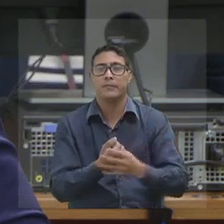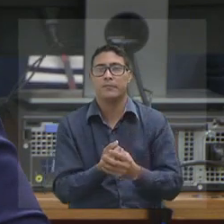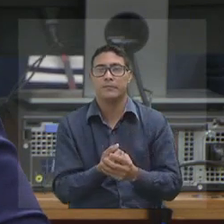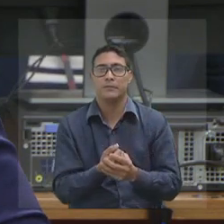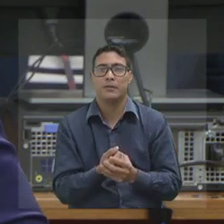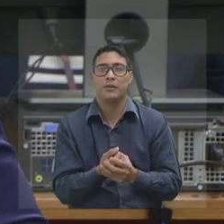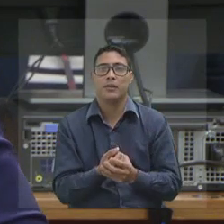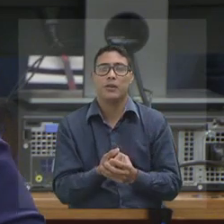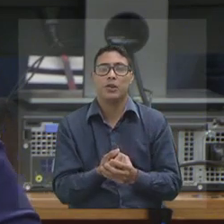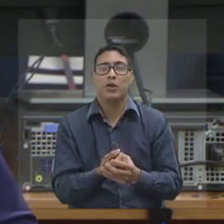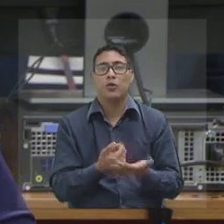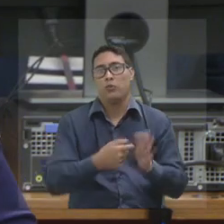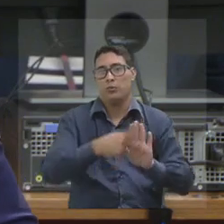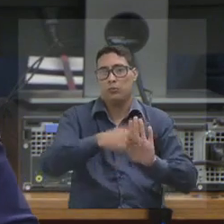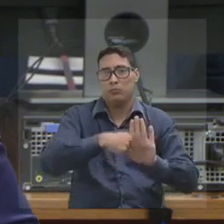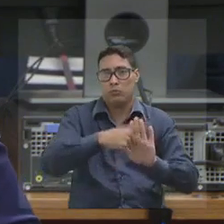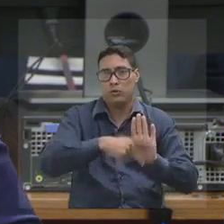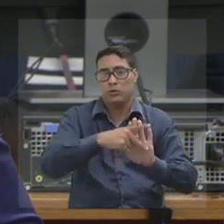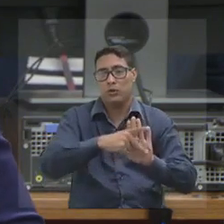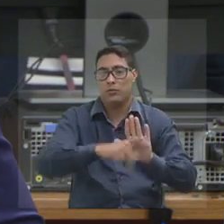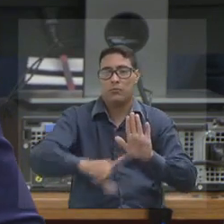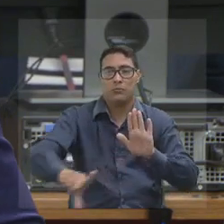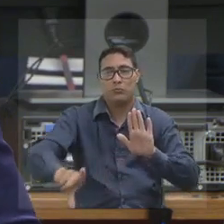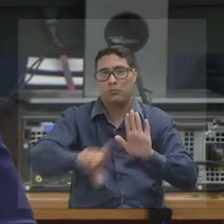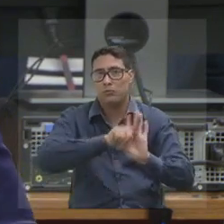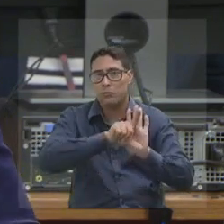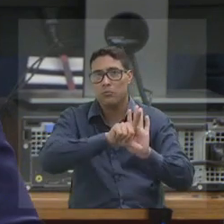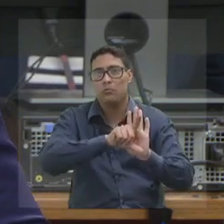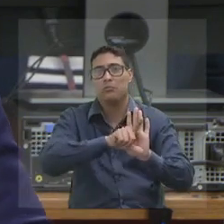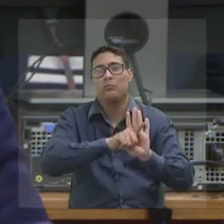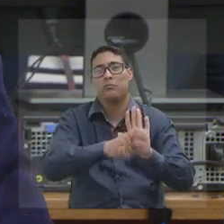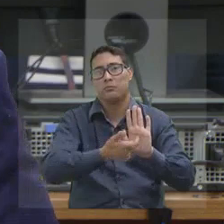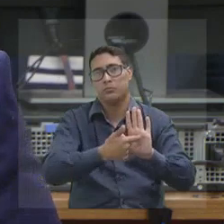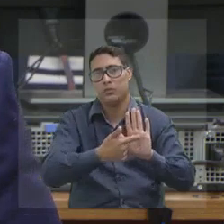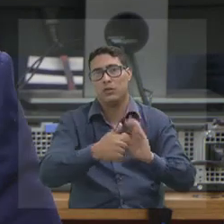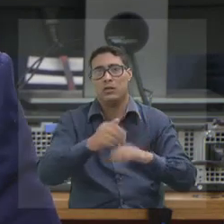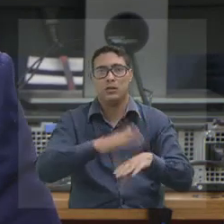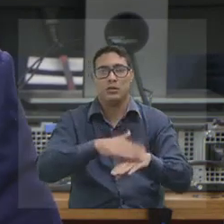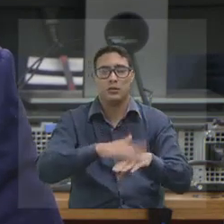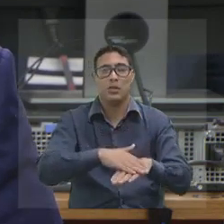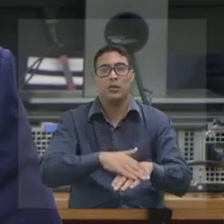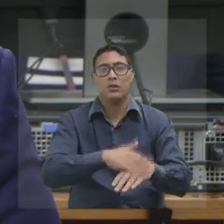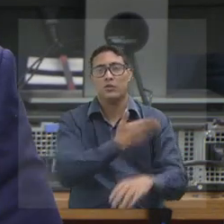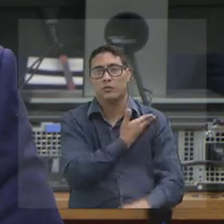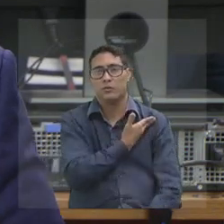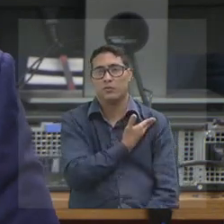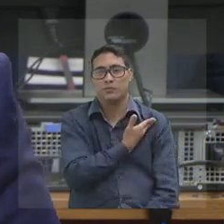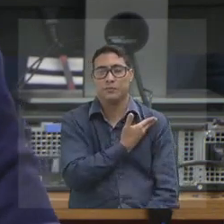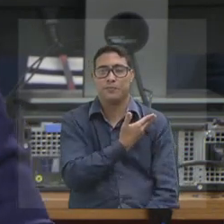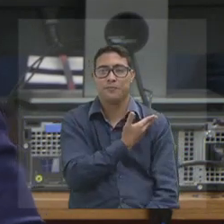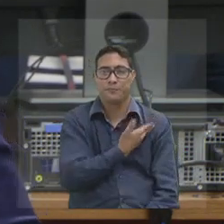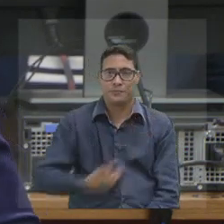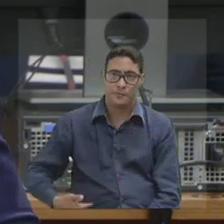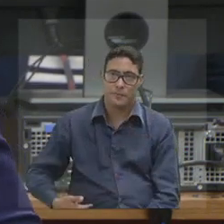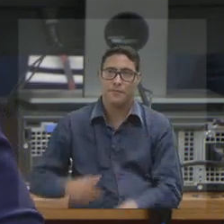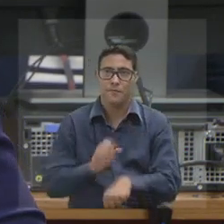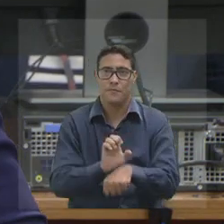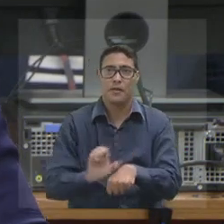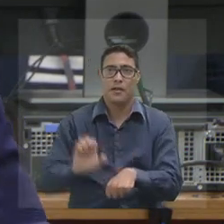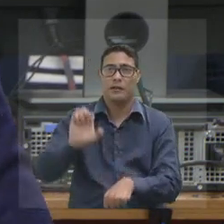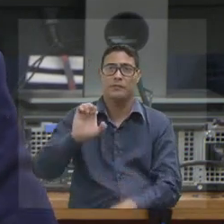um projeto de lei nessa casa pelo menos para que o Estado de Minas é o governo do estado